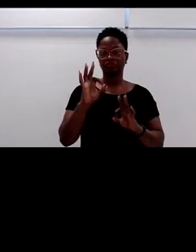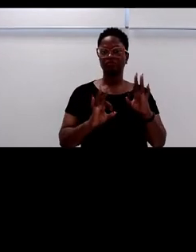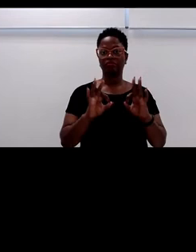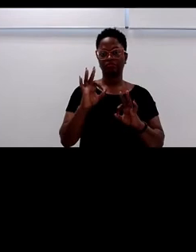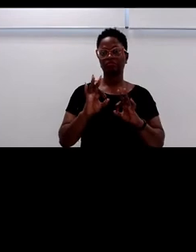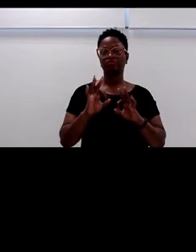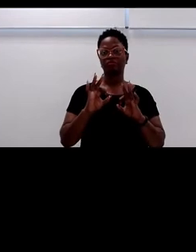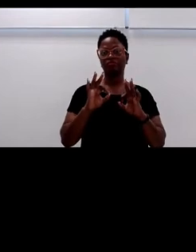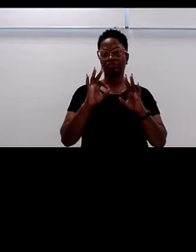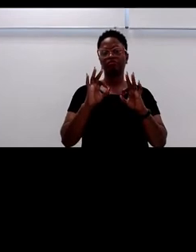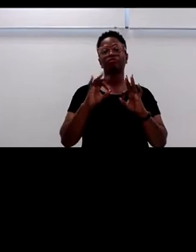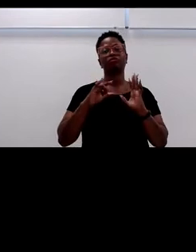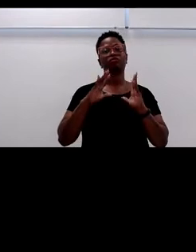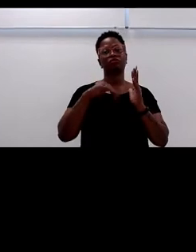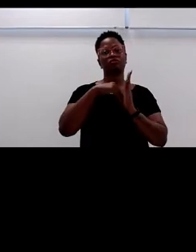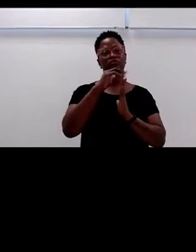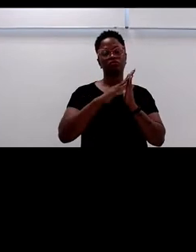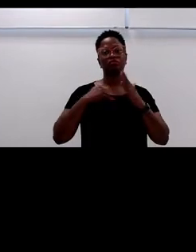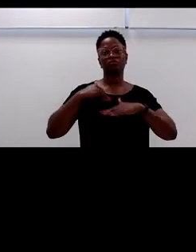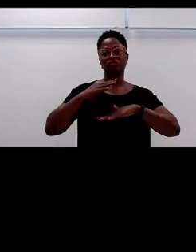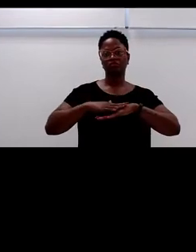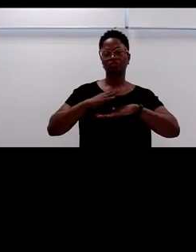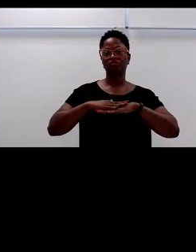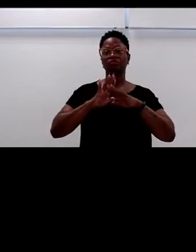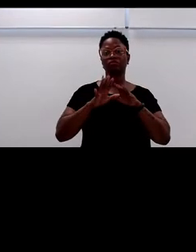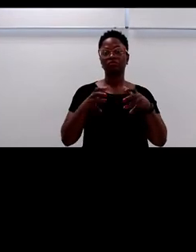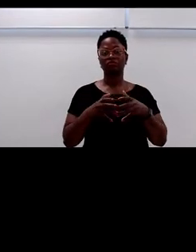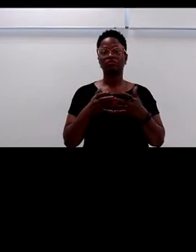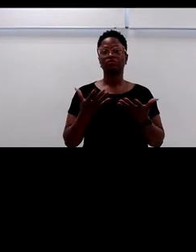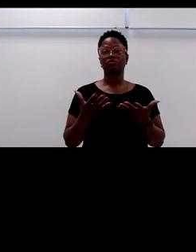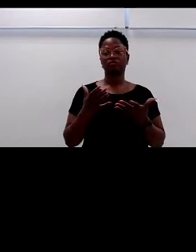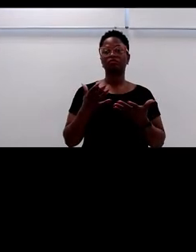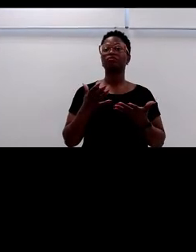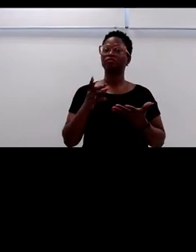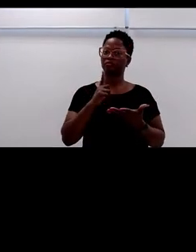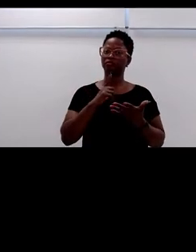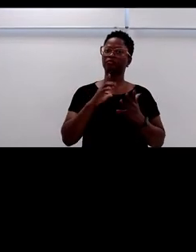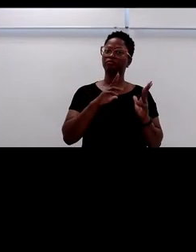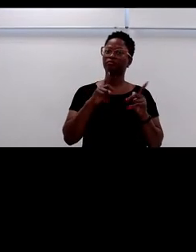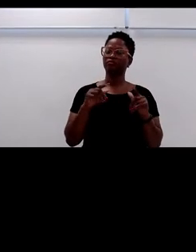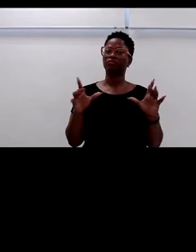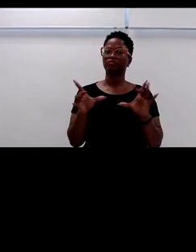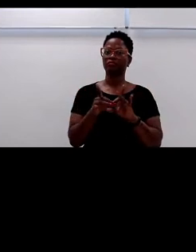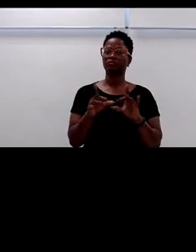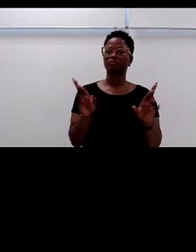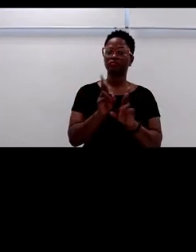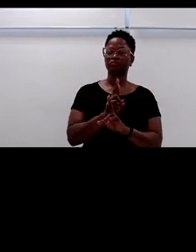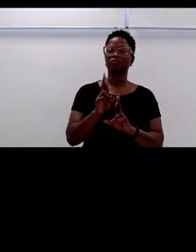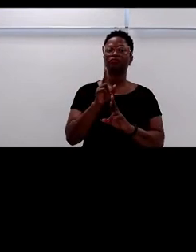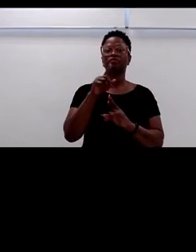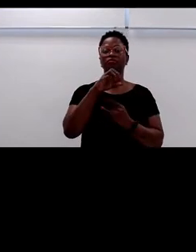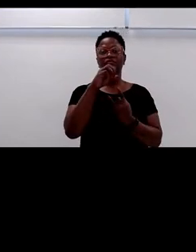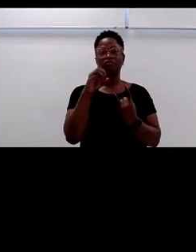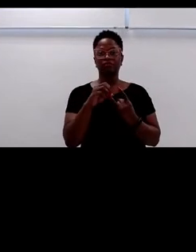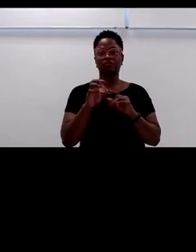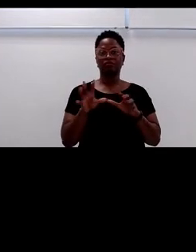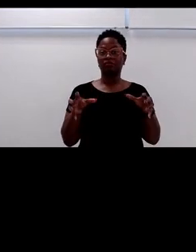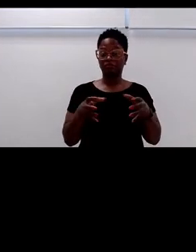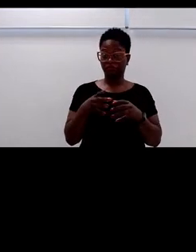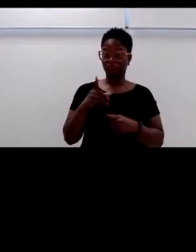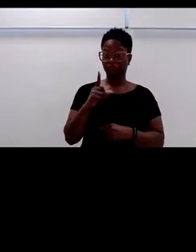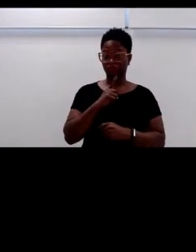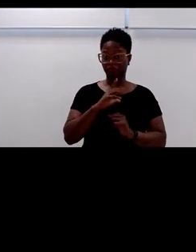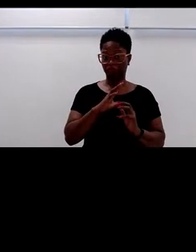fossem desenvolvidos, né, nas comunidades do entorno, porque aí também tem toda uma relação da Fiocruz com essas comunidades, e aí que vem toda